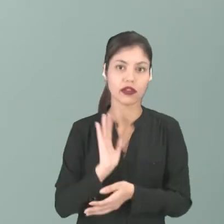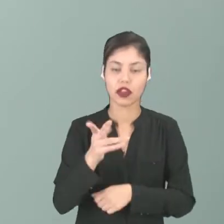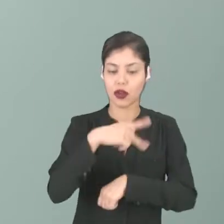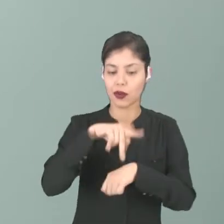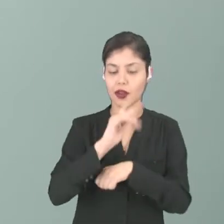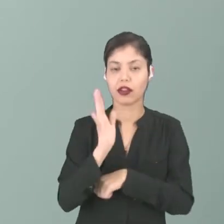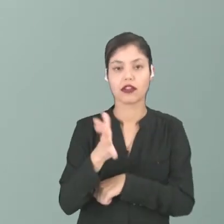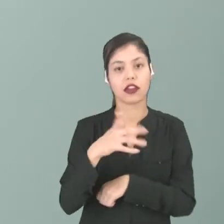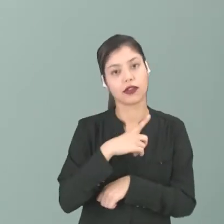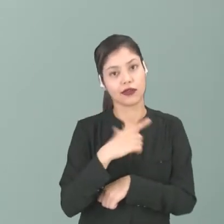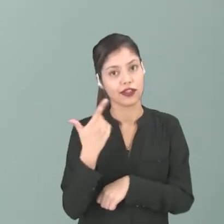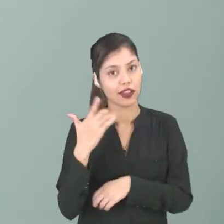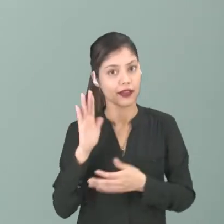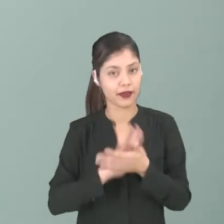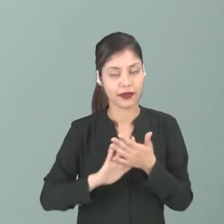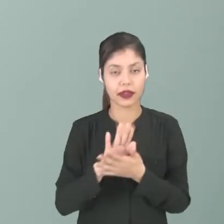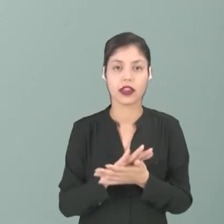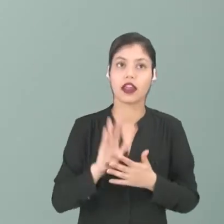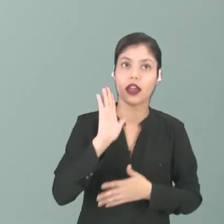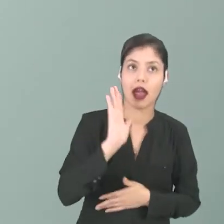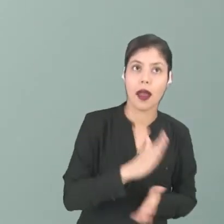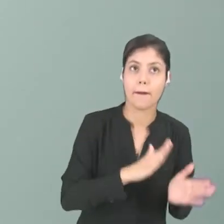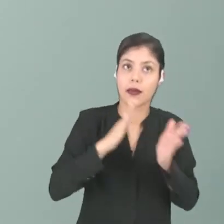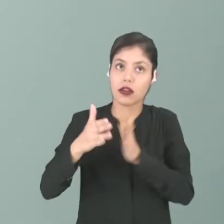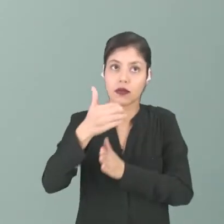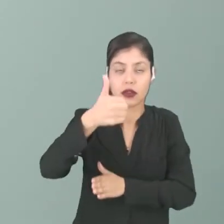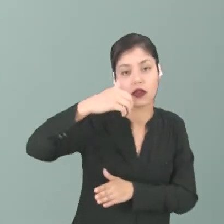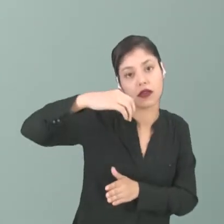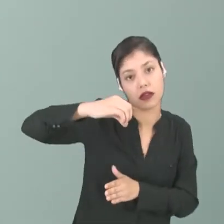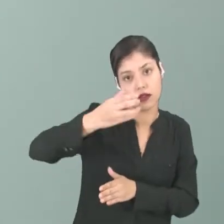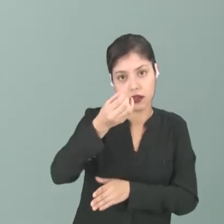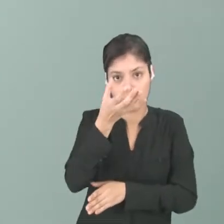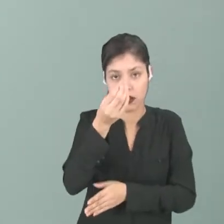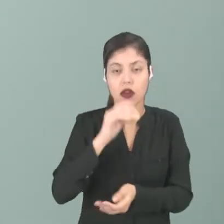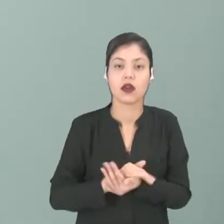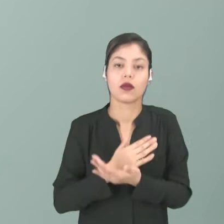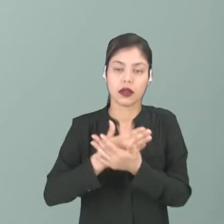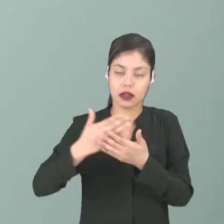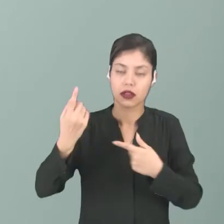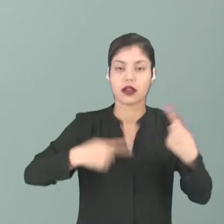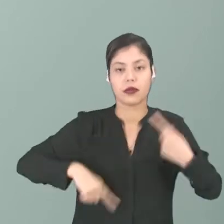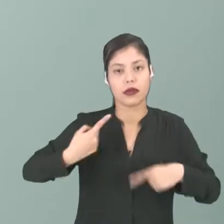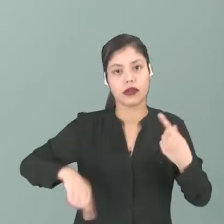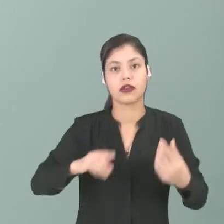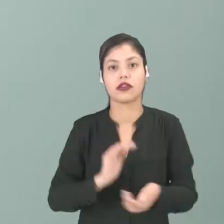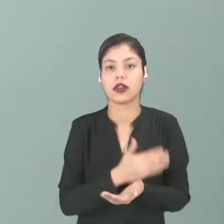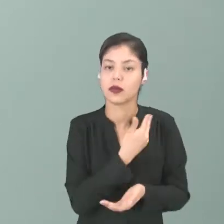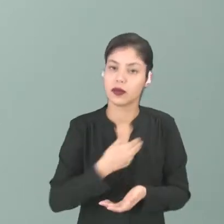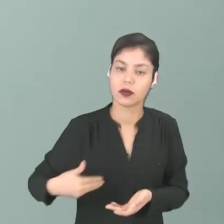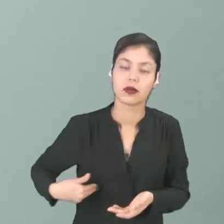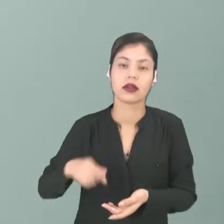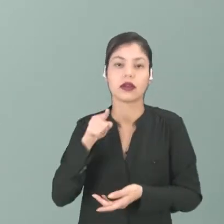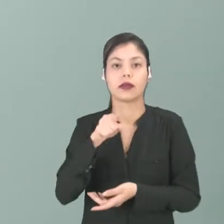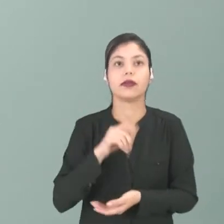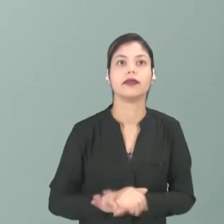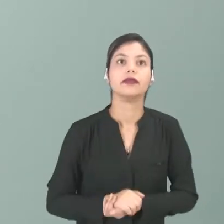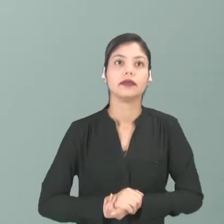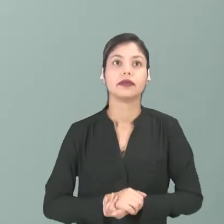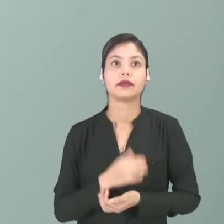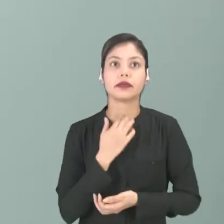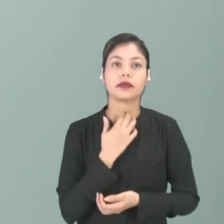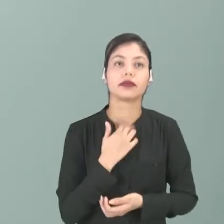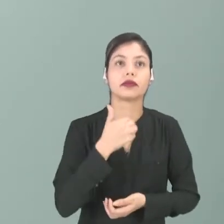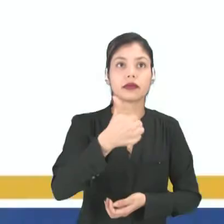fazendo algo por isso. Então, a partir de 1960, começaram a criar políticas públicas para essa ocupação. E